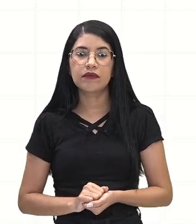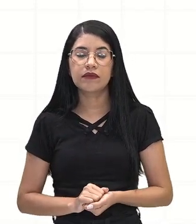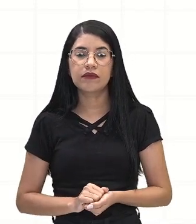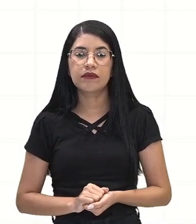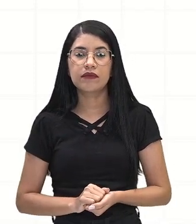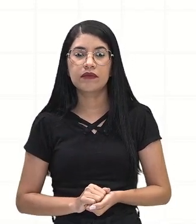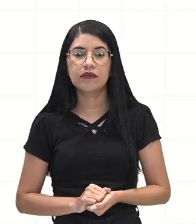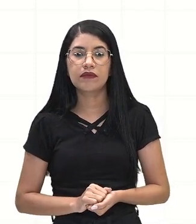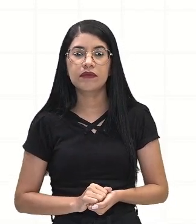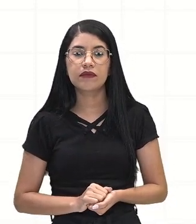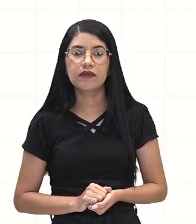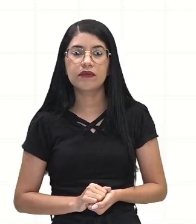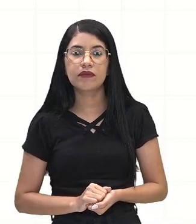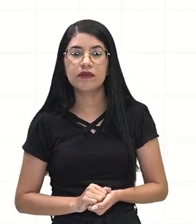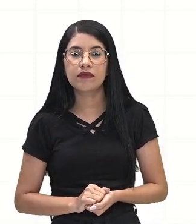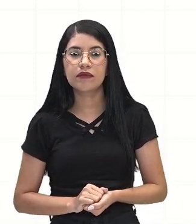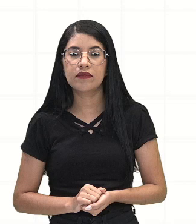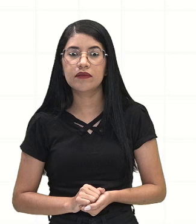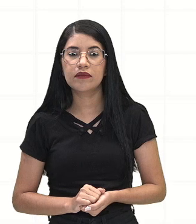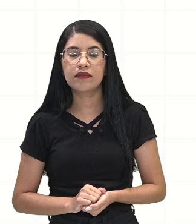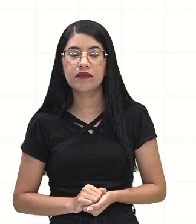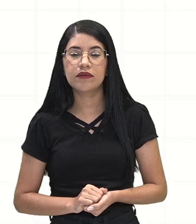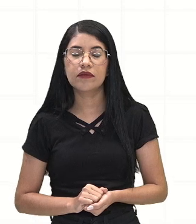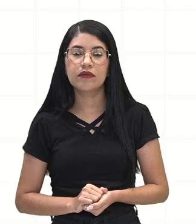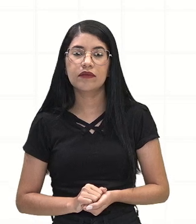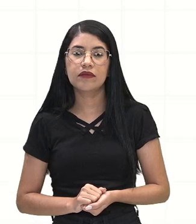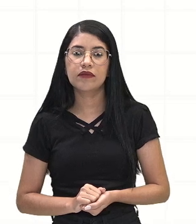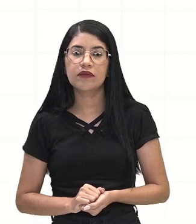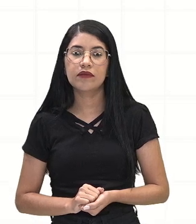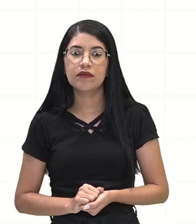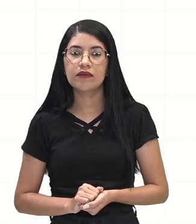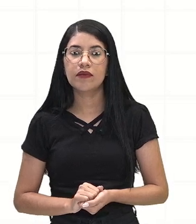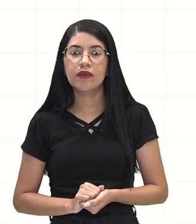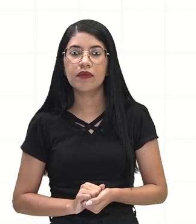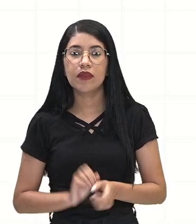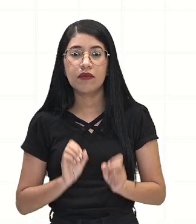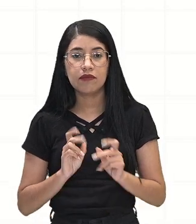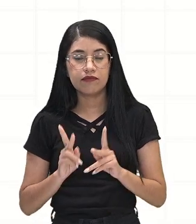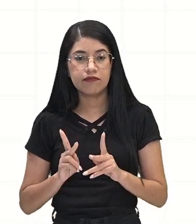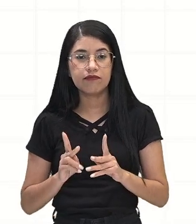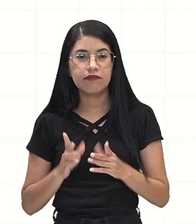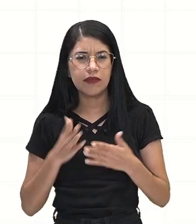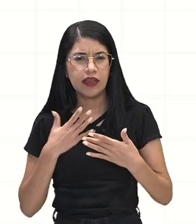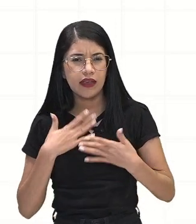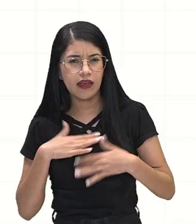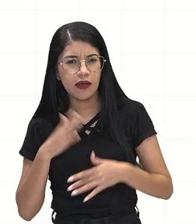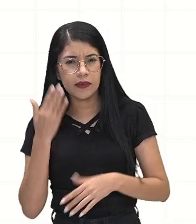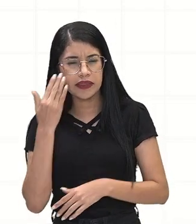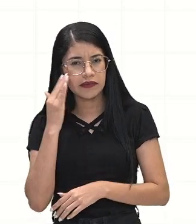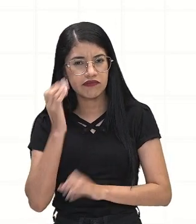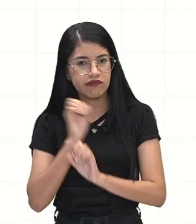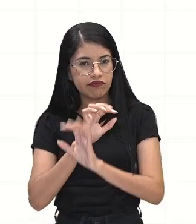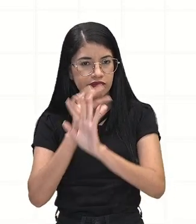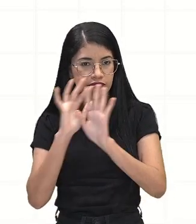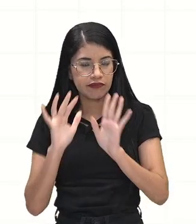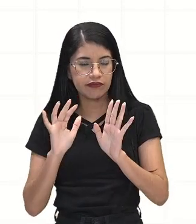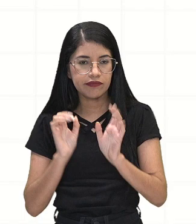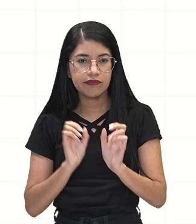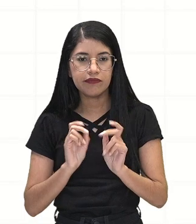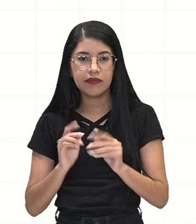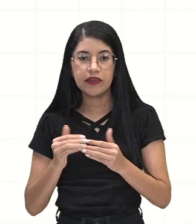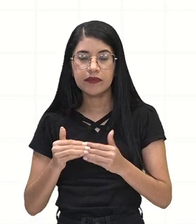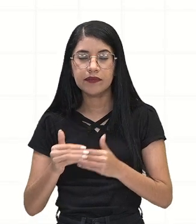deles deve dar 180 graus. Tudo bem? Tudo tranquilo? Tudo calmo? Sereno?